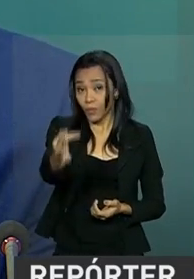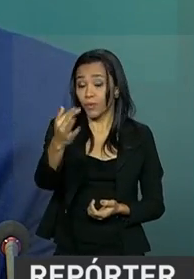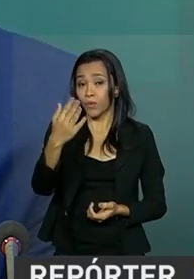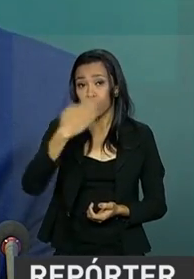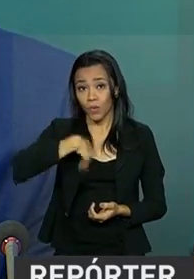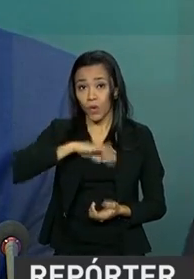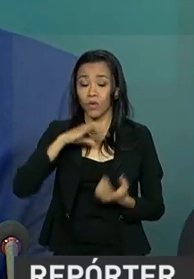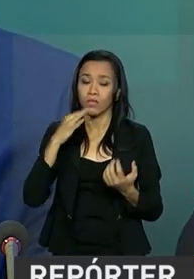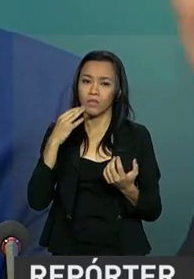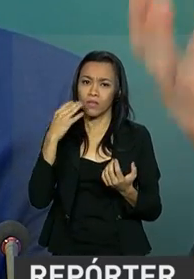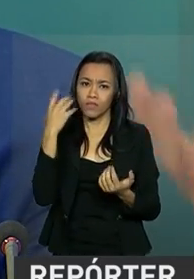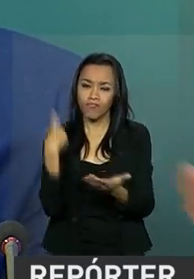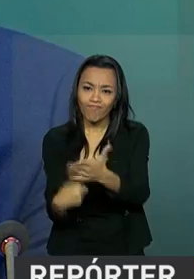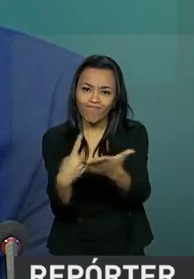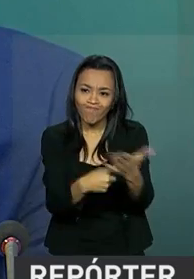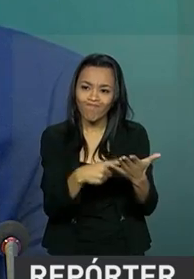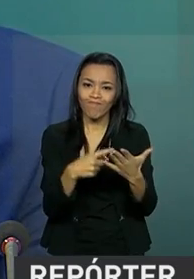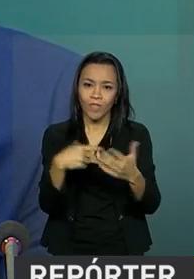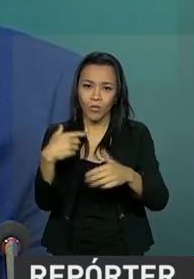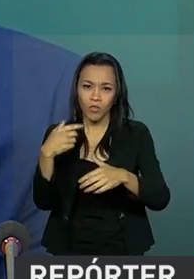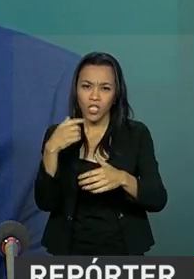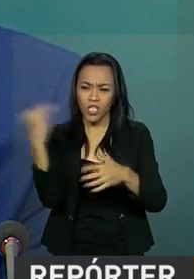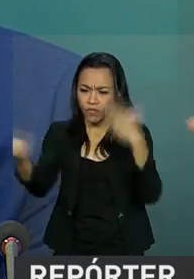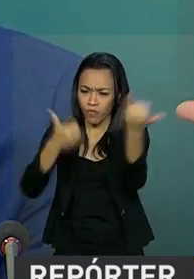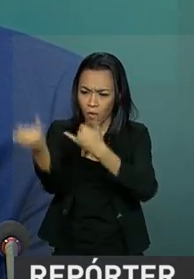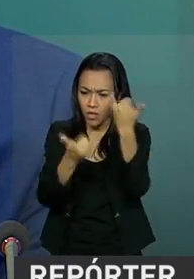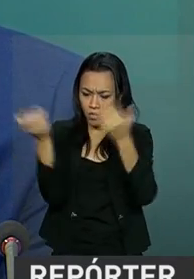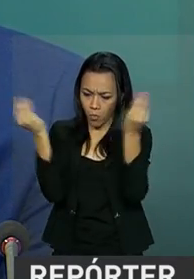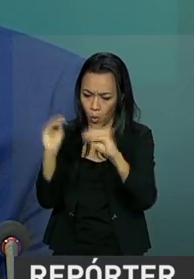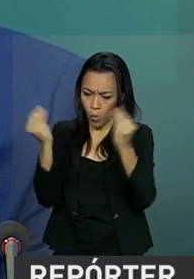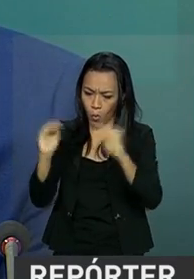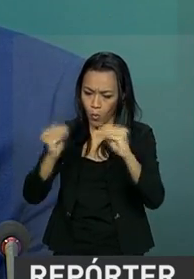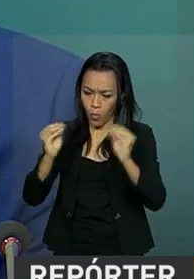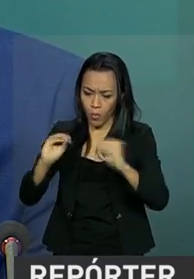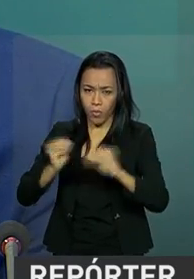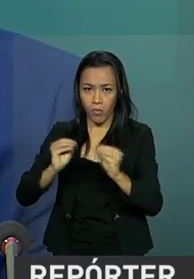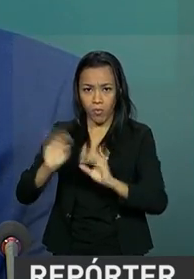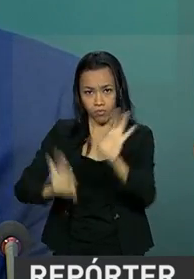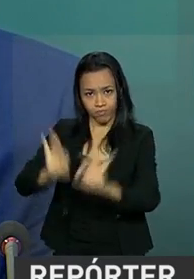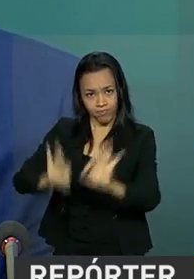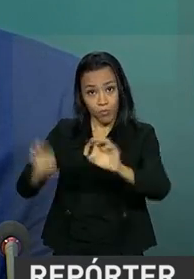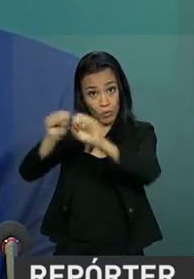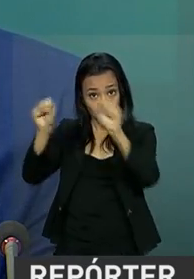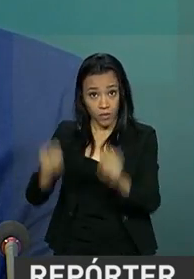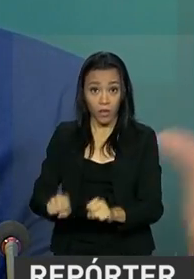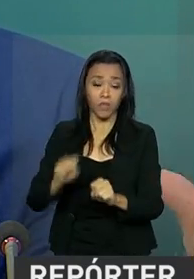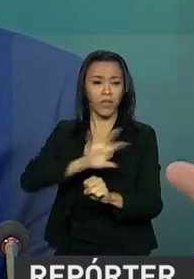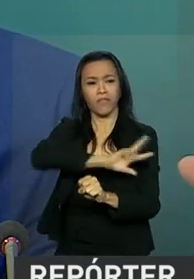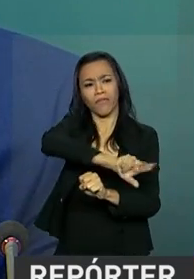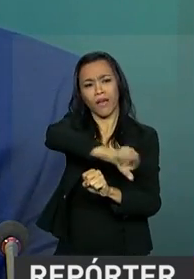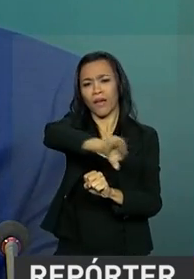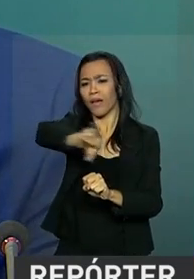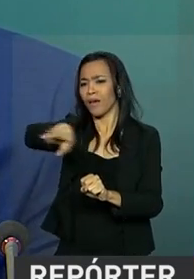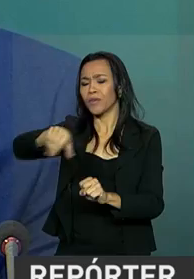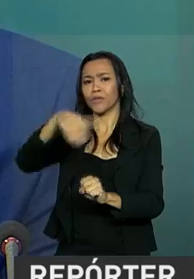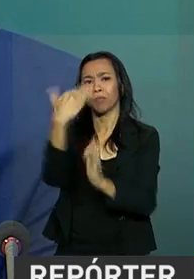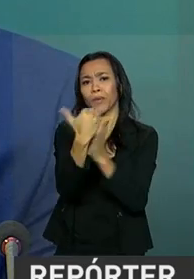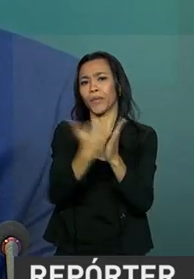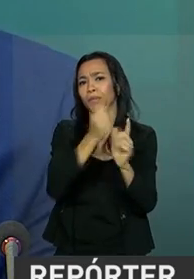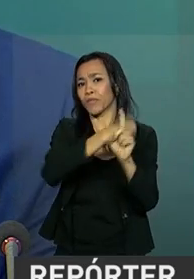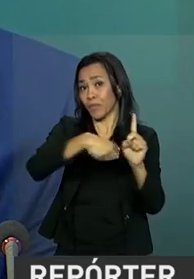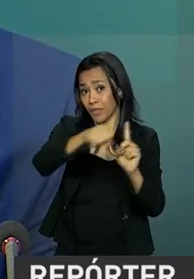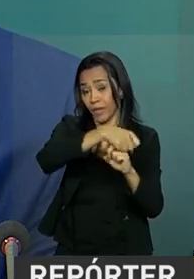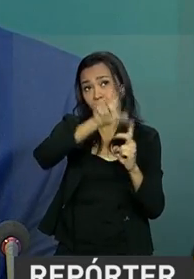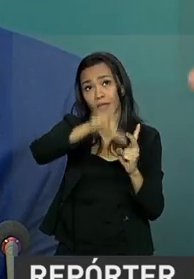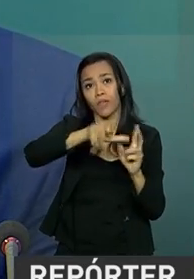operação Estamos montando uma grande base de dados para cruzamento das informações de todos os programas sociais inclusive do Bolsa